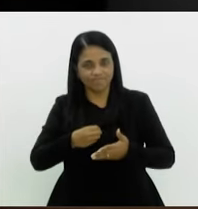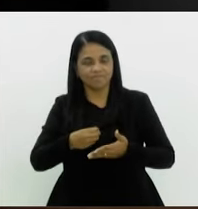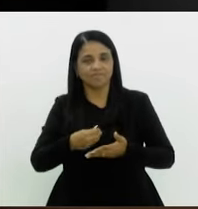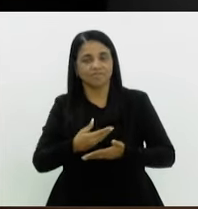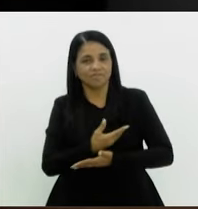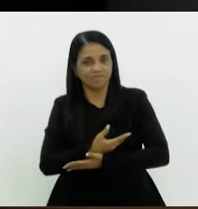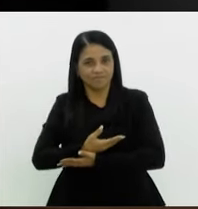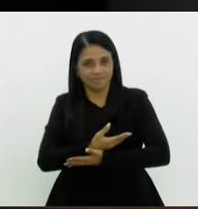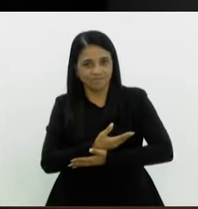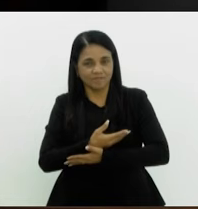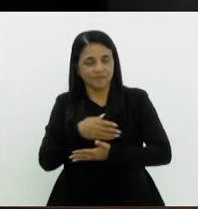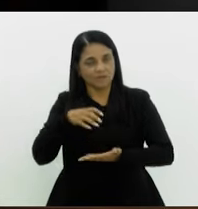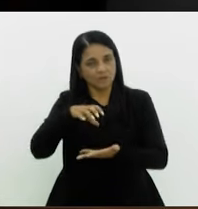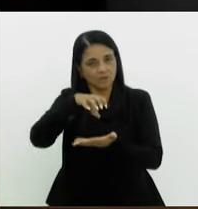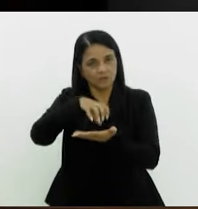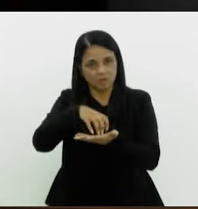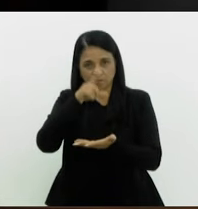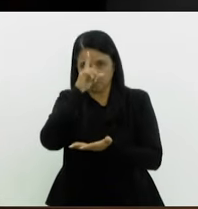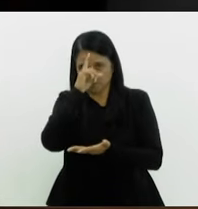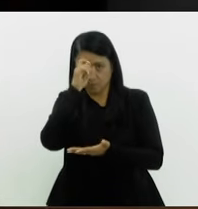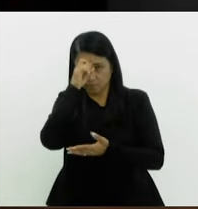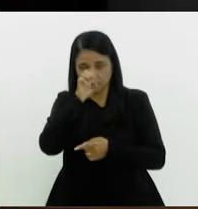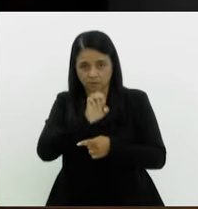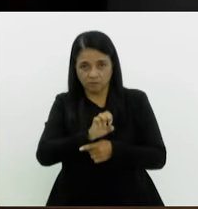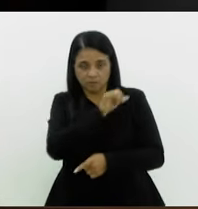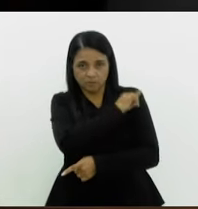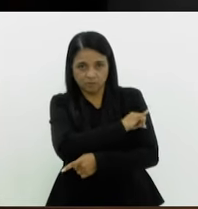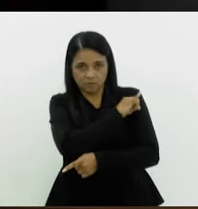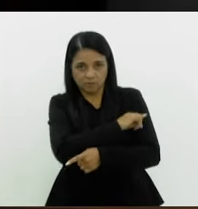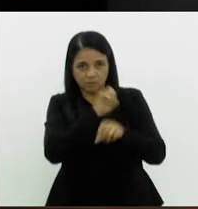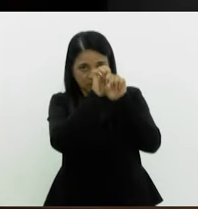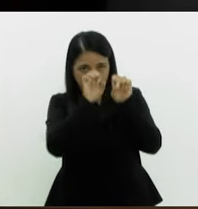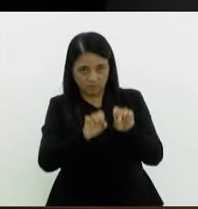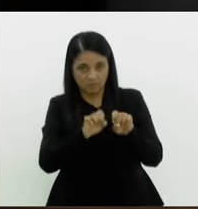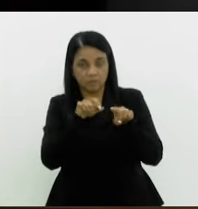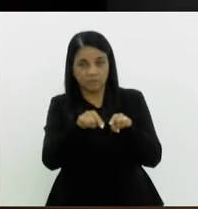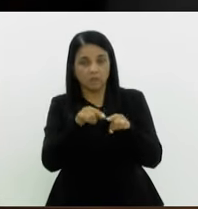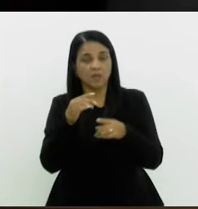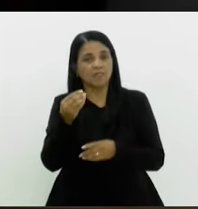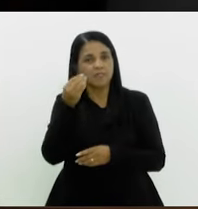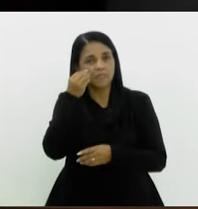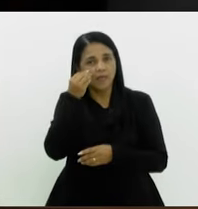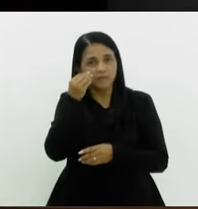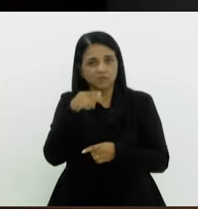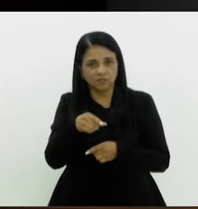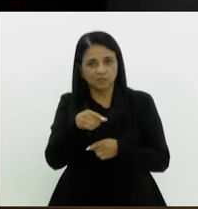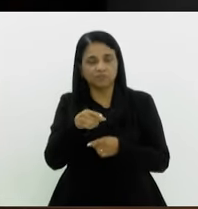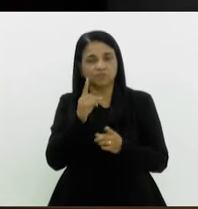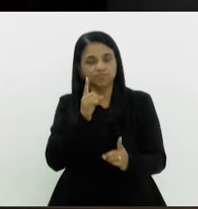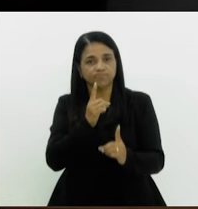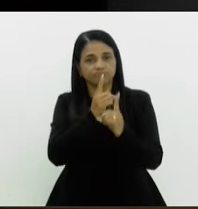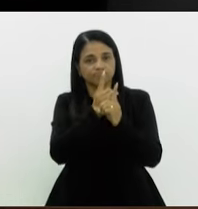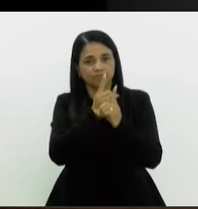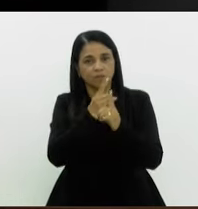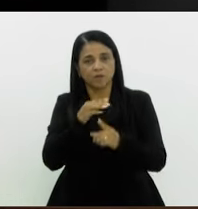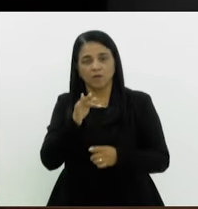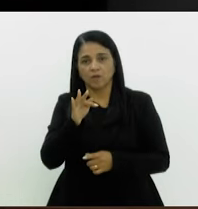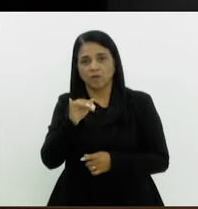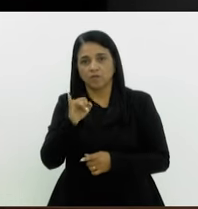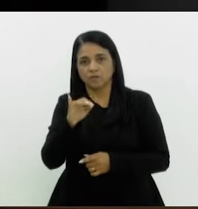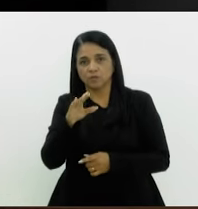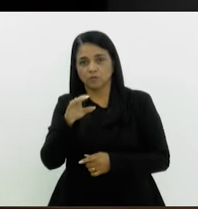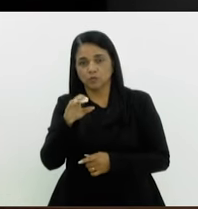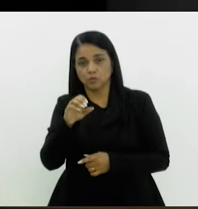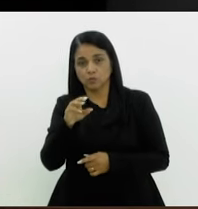unidades integrantes do Sistema de Saúde do Rio de Janeiro o direito ao teste para diagnóstico de fissura